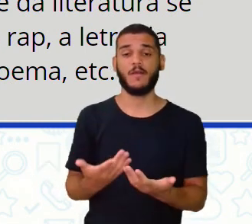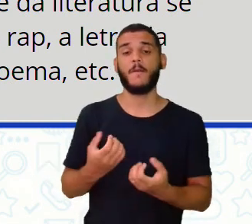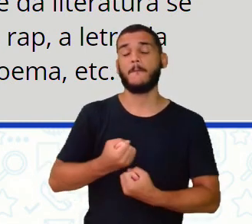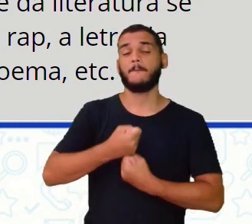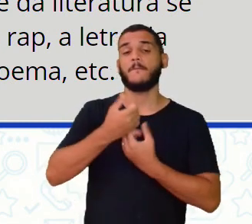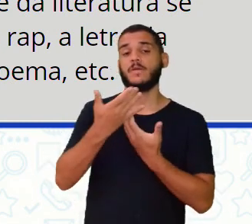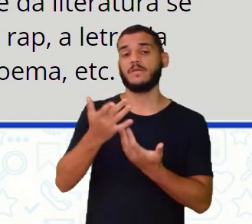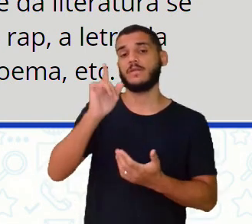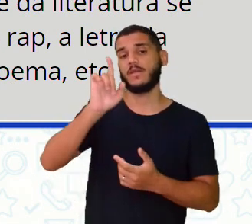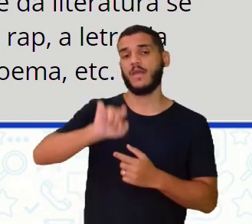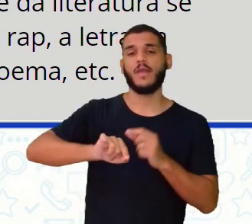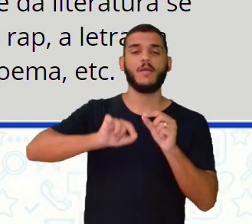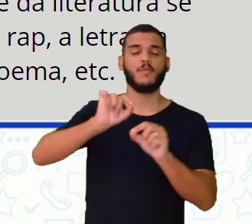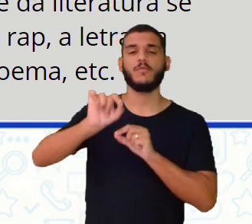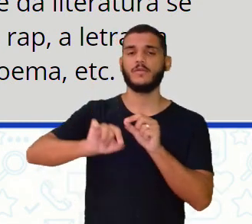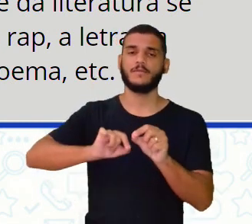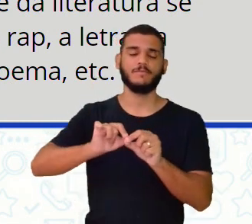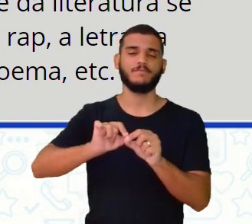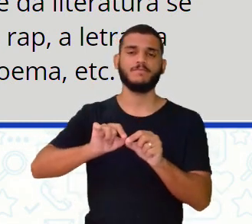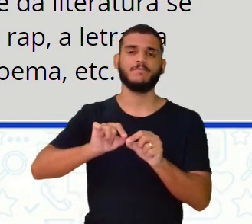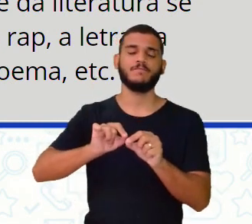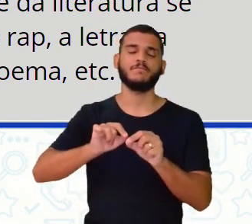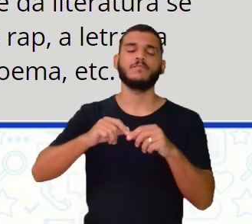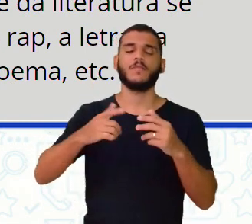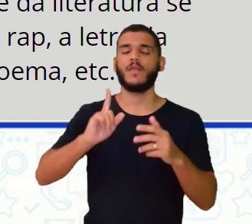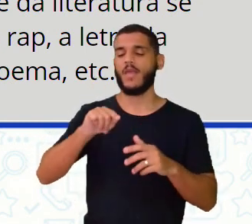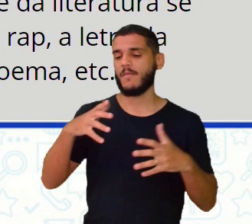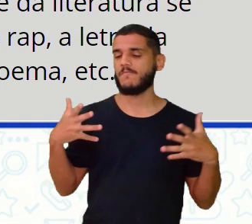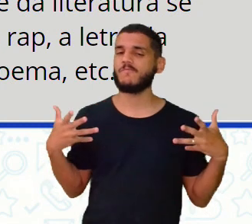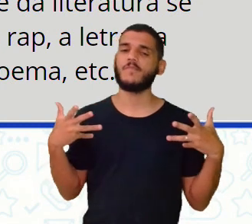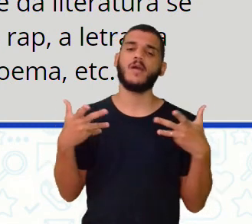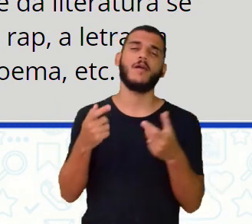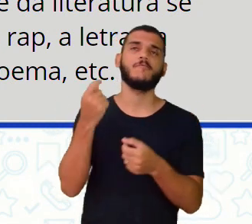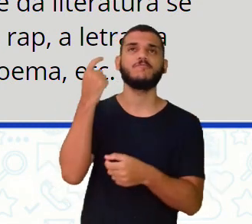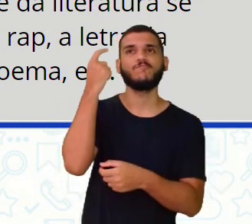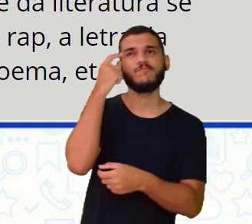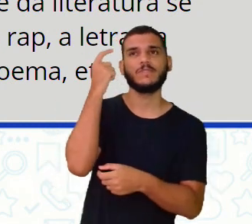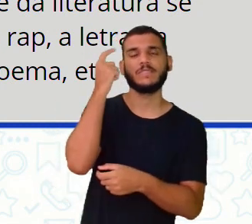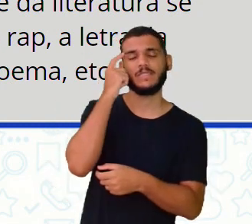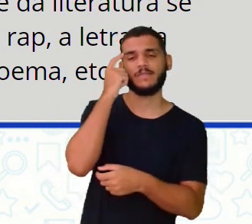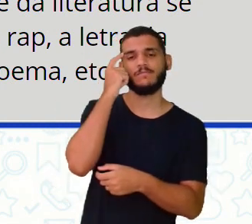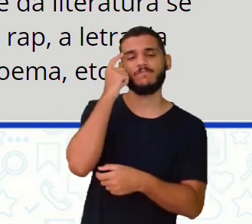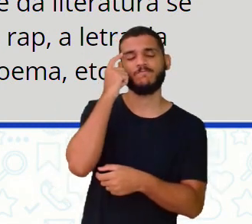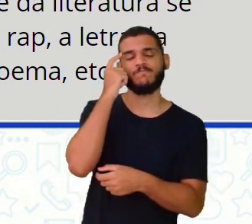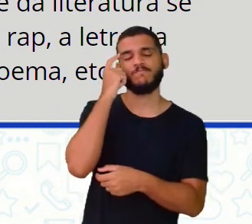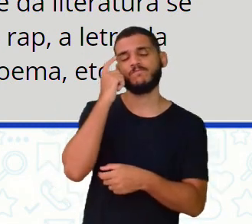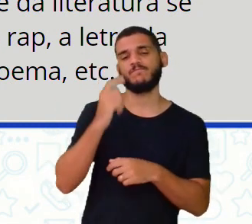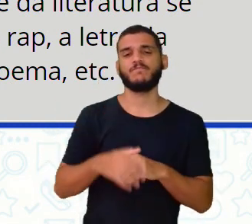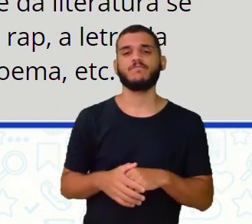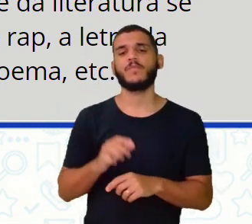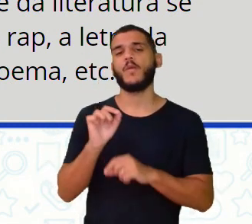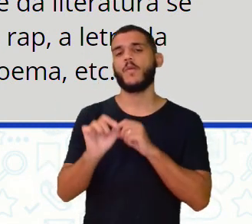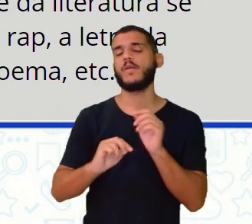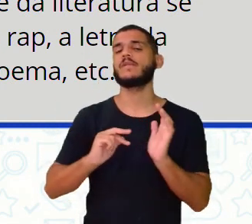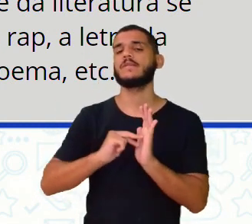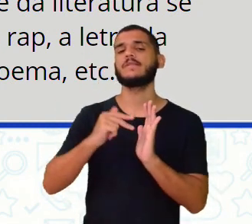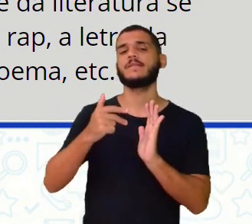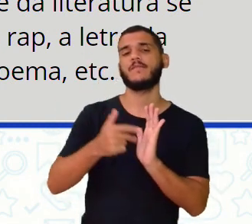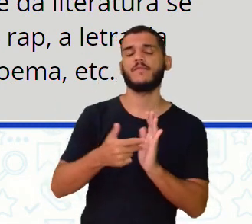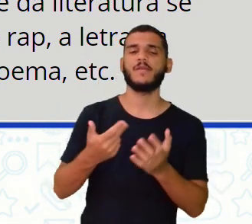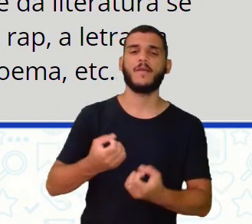minha gente, em tudo isso. Então é maravilhoso pensarmos, não é, o que é